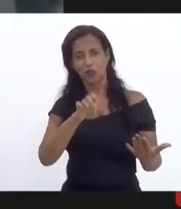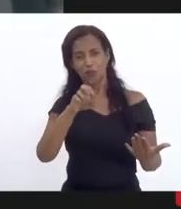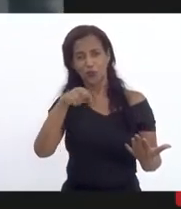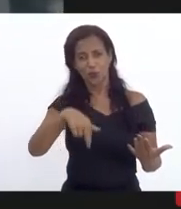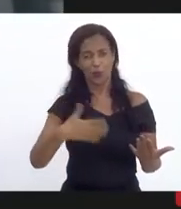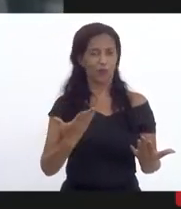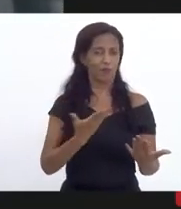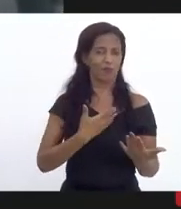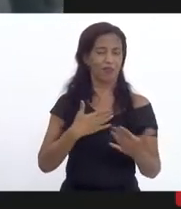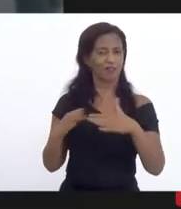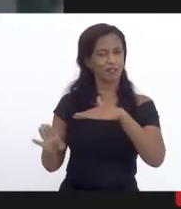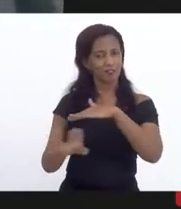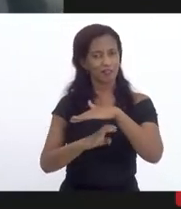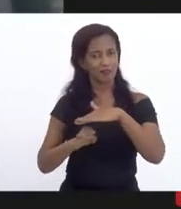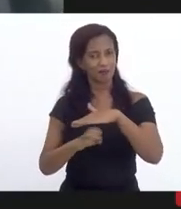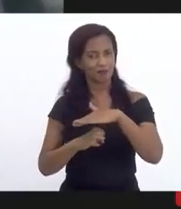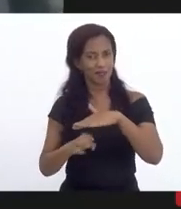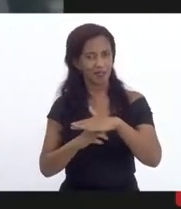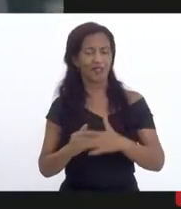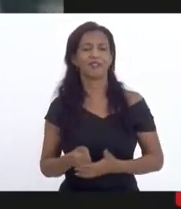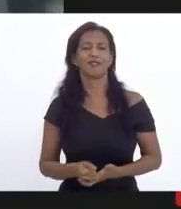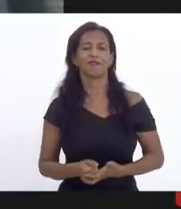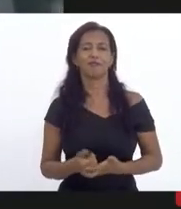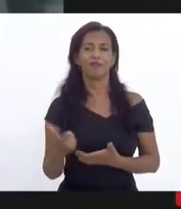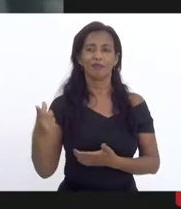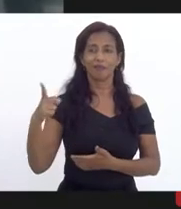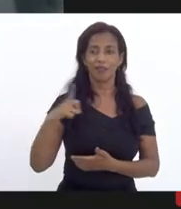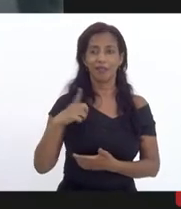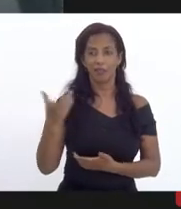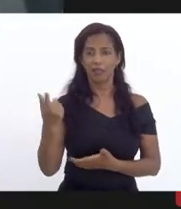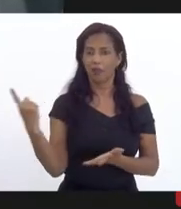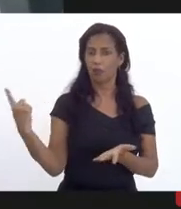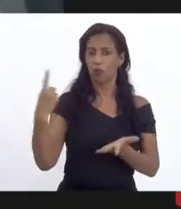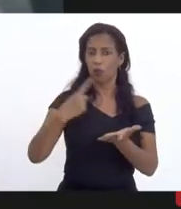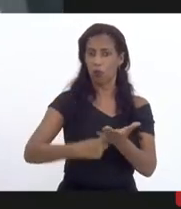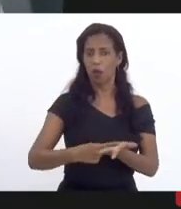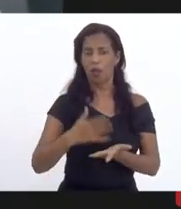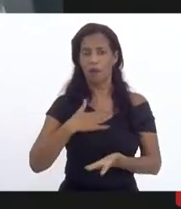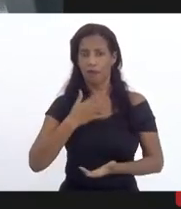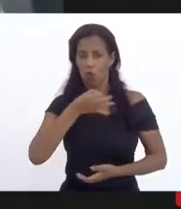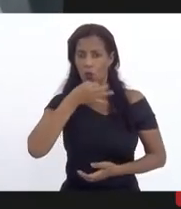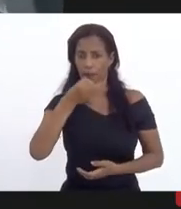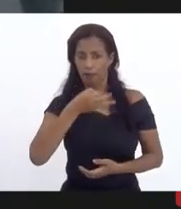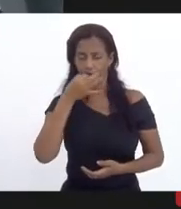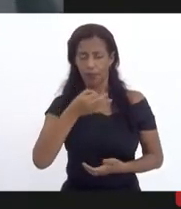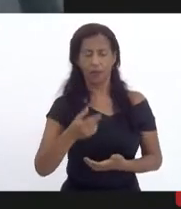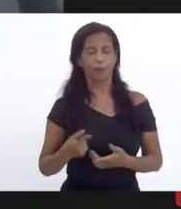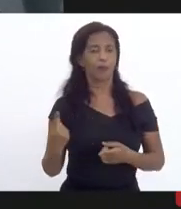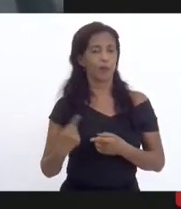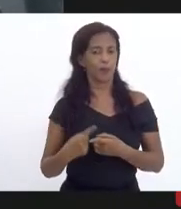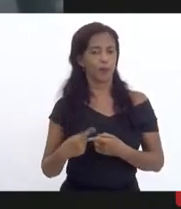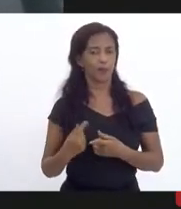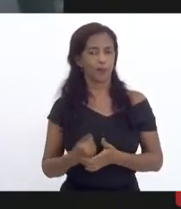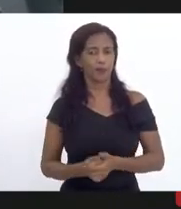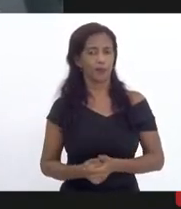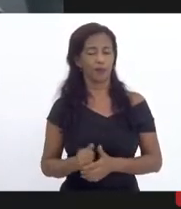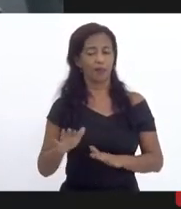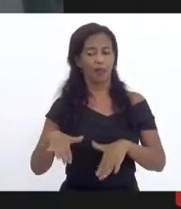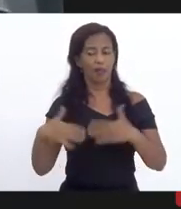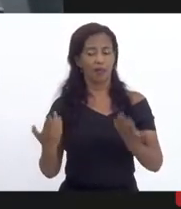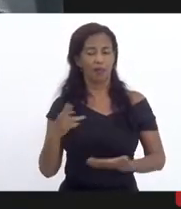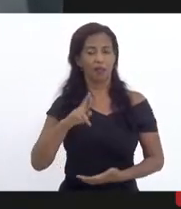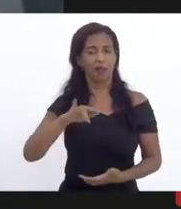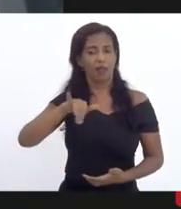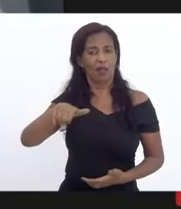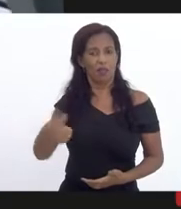um grande empresário fluminense e que deve compactuar com a minha opinião, porque além das